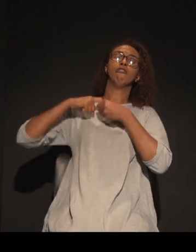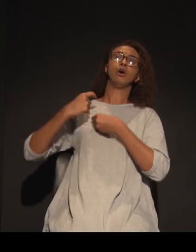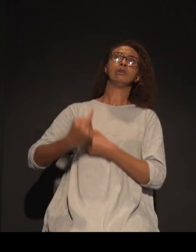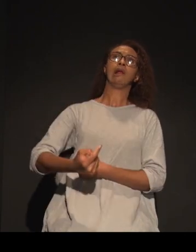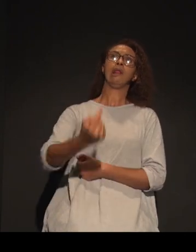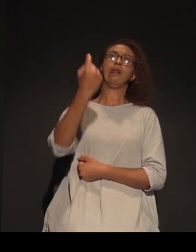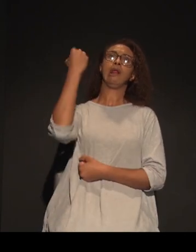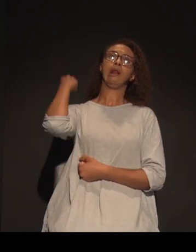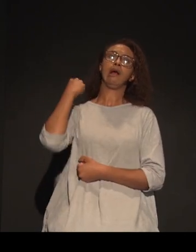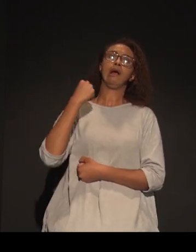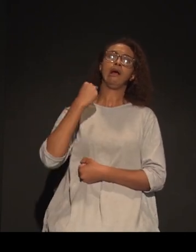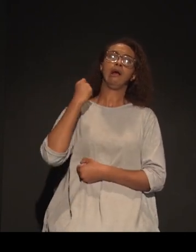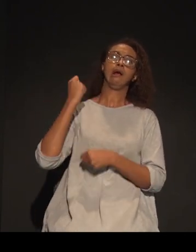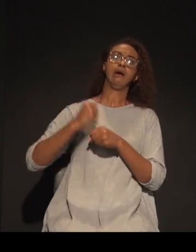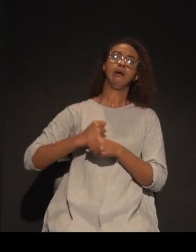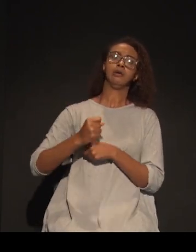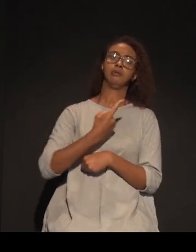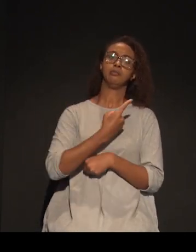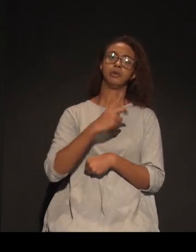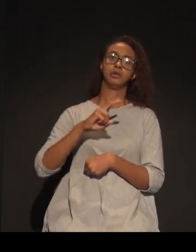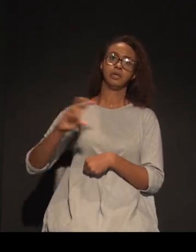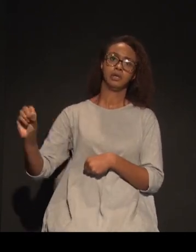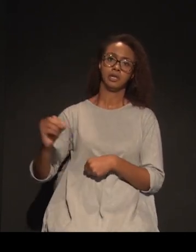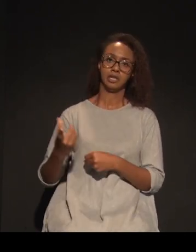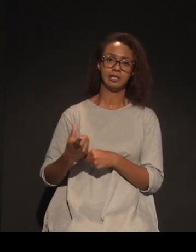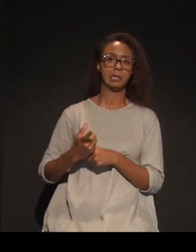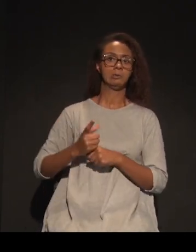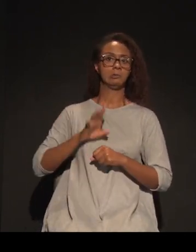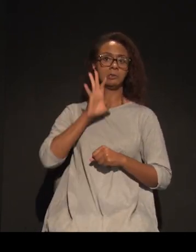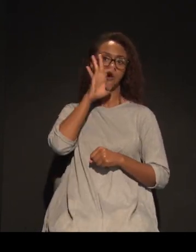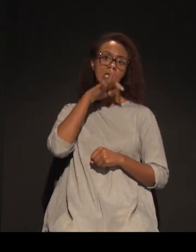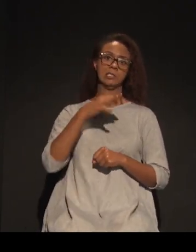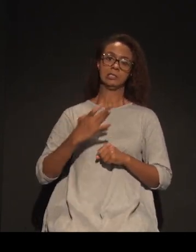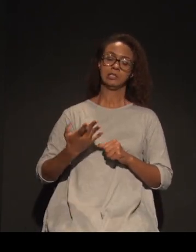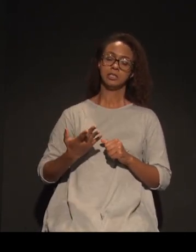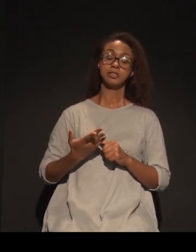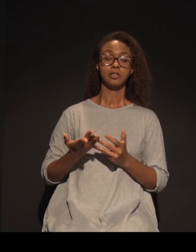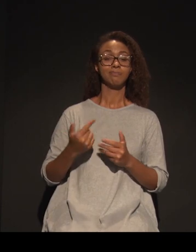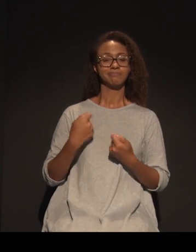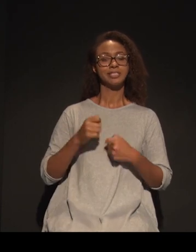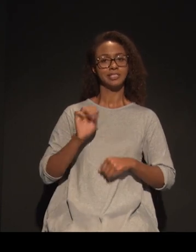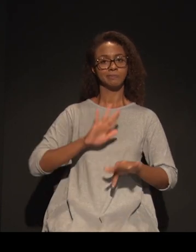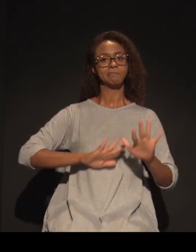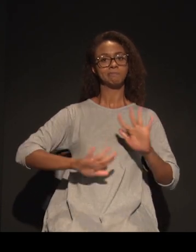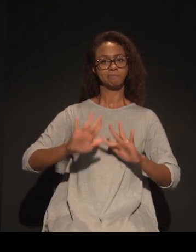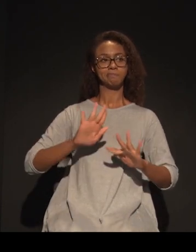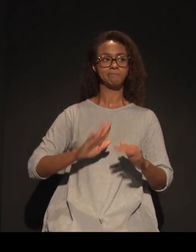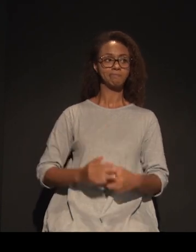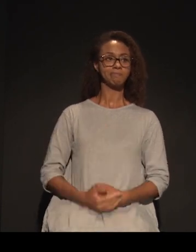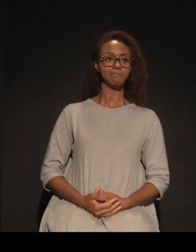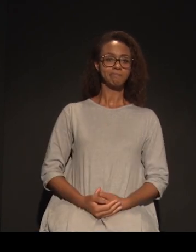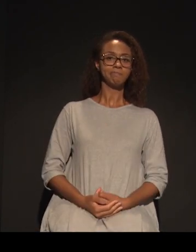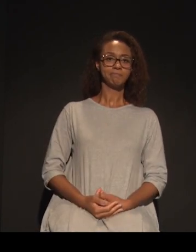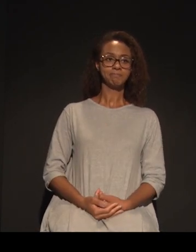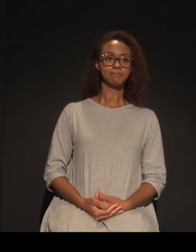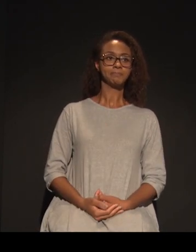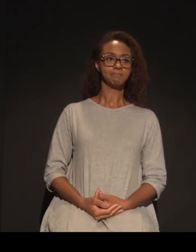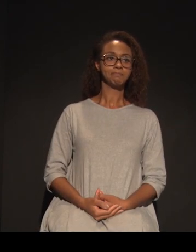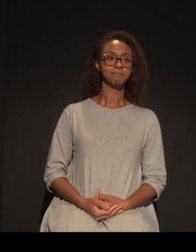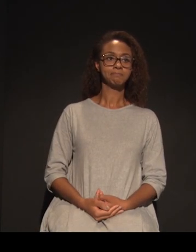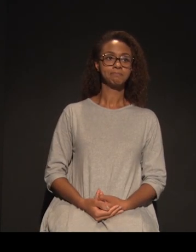processo de resistência novamente então acho que a gente tem que tomar cuidado muito cuidado com isso isso mesmo